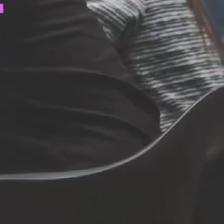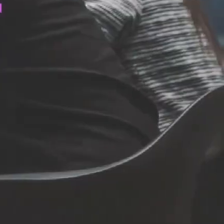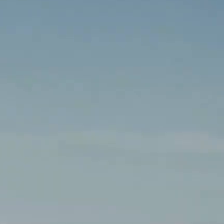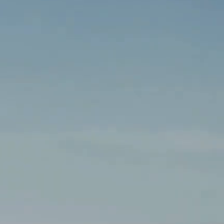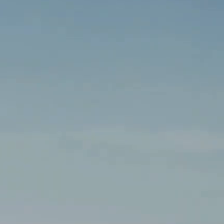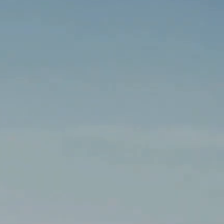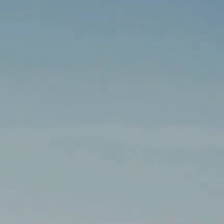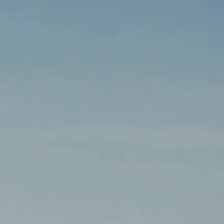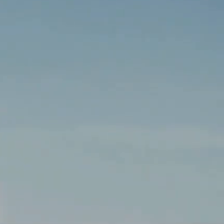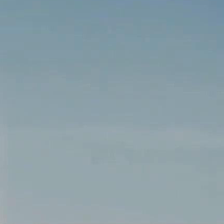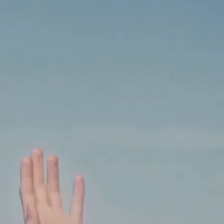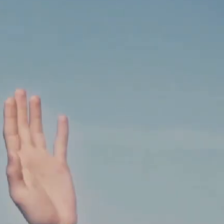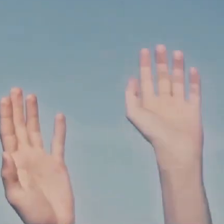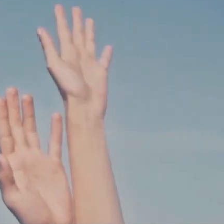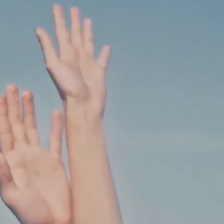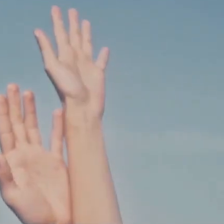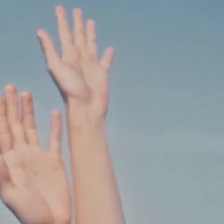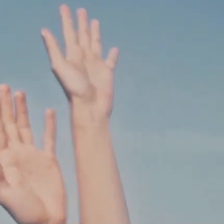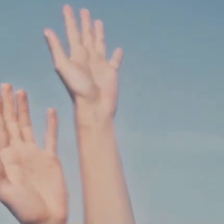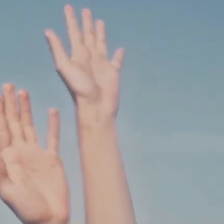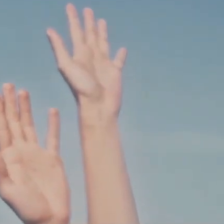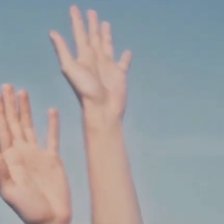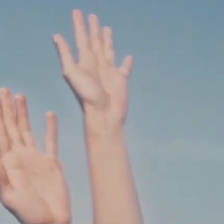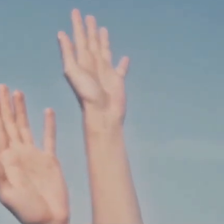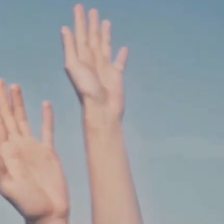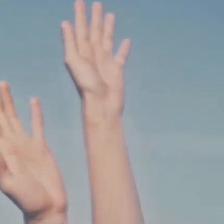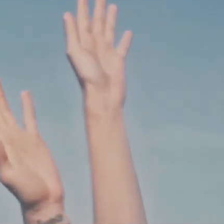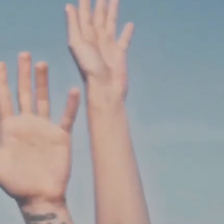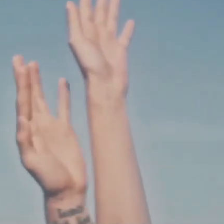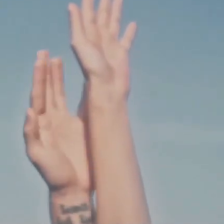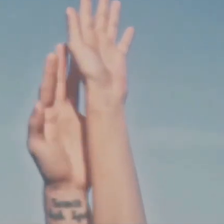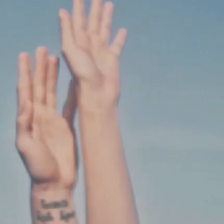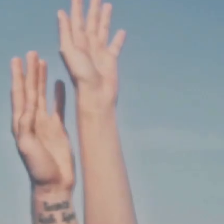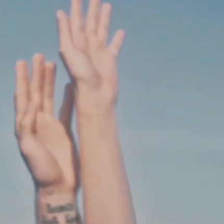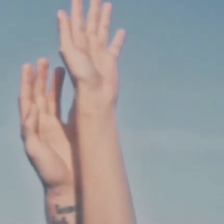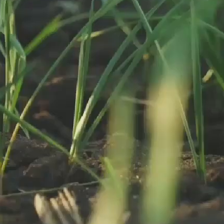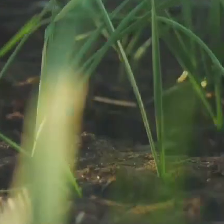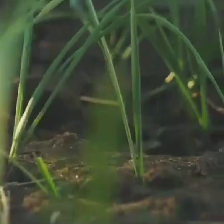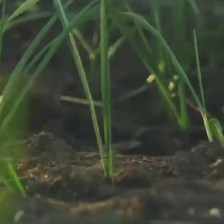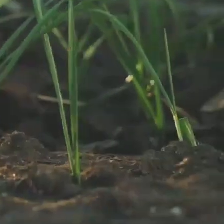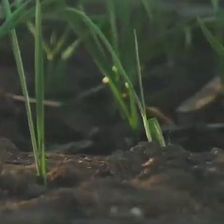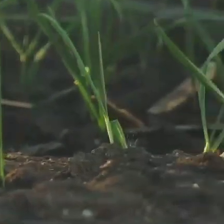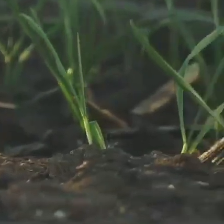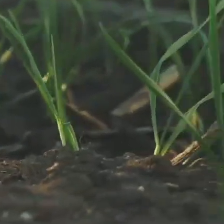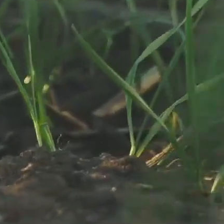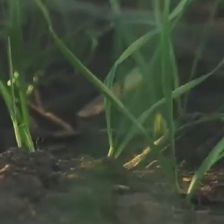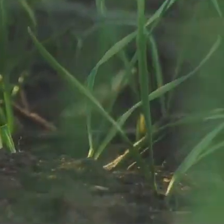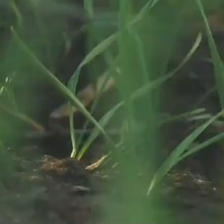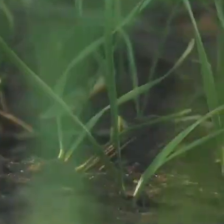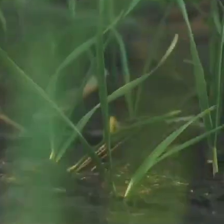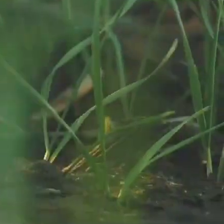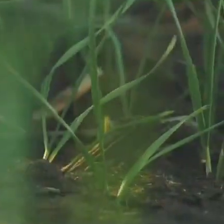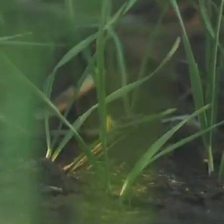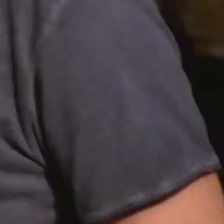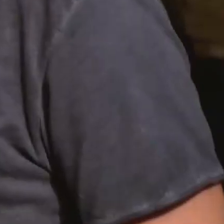inovadoras. Agora, desafiamos mais empresas e instituições a apoiar este movimento. Para construir uma sociedade que